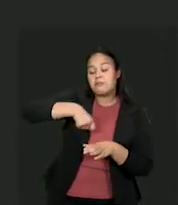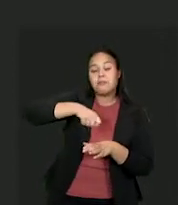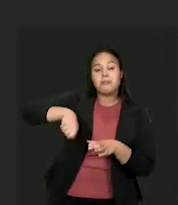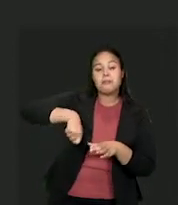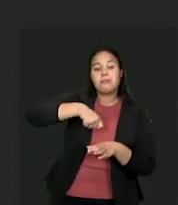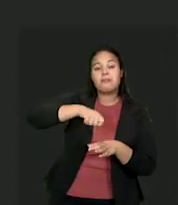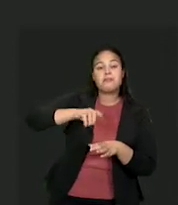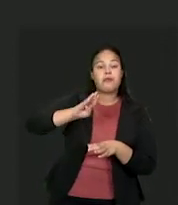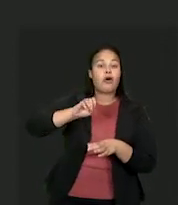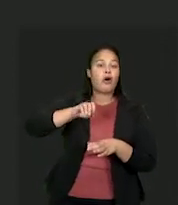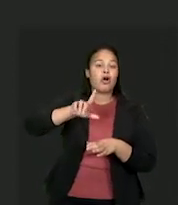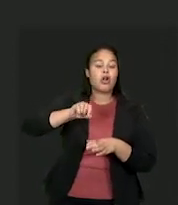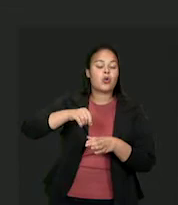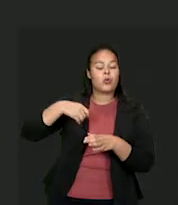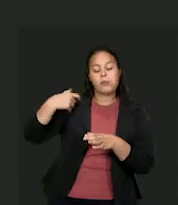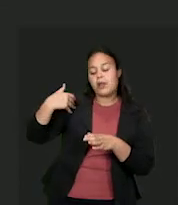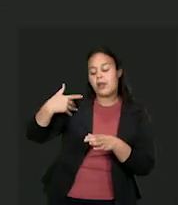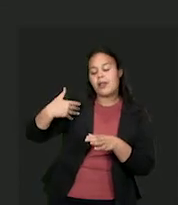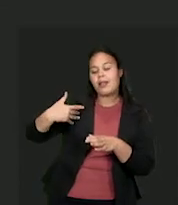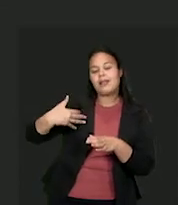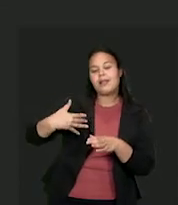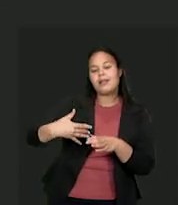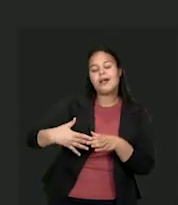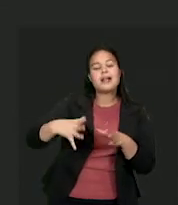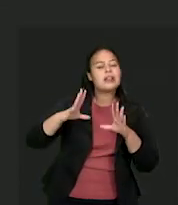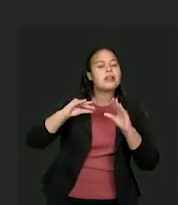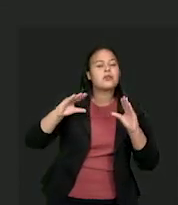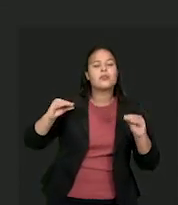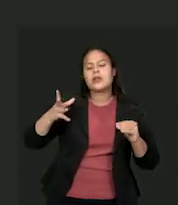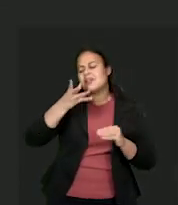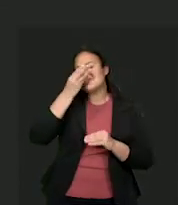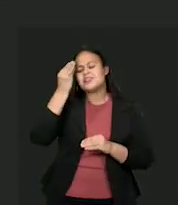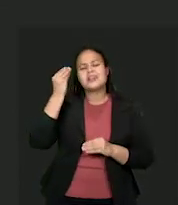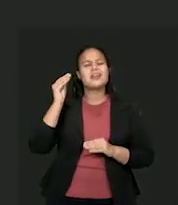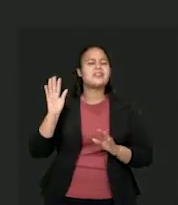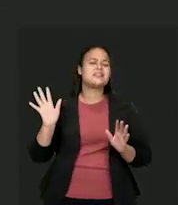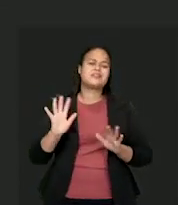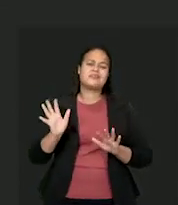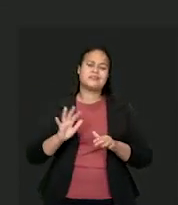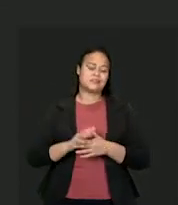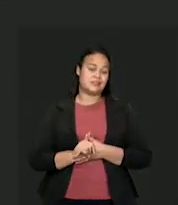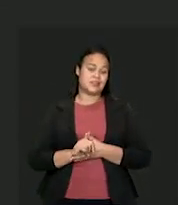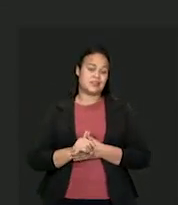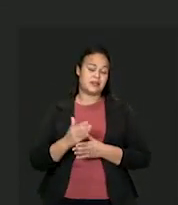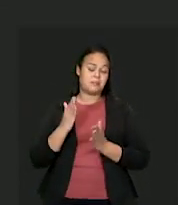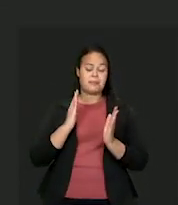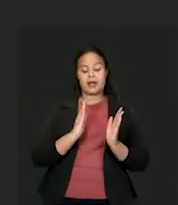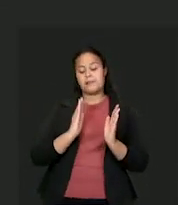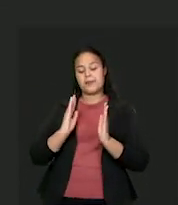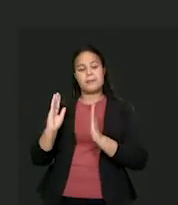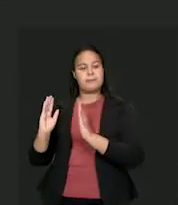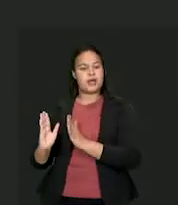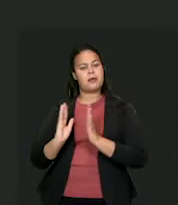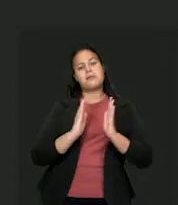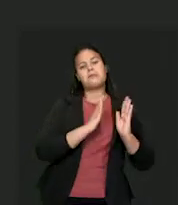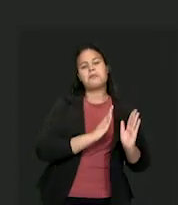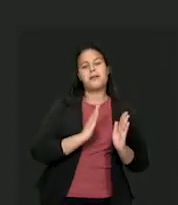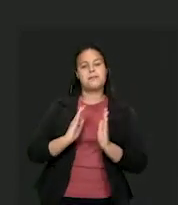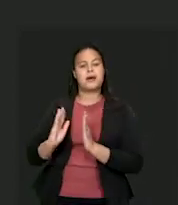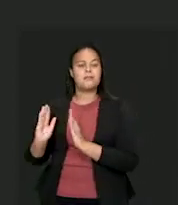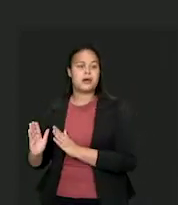não esquece, você vai direto com muita tranquilidade. Então, 1 sobre REC vai ser